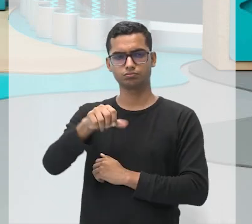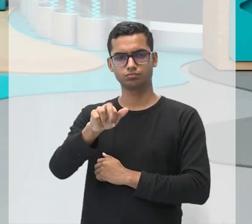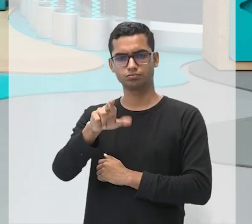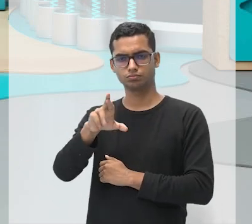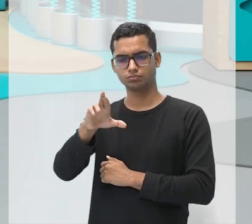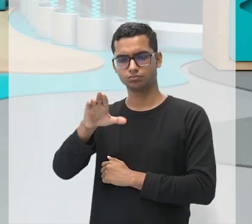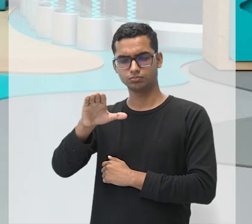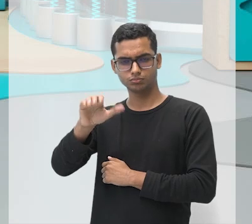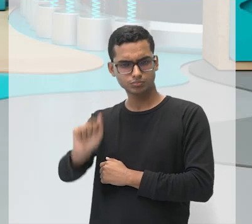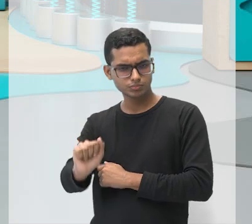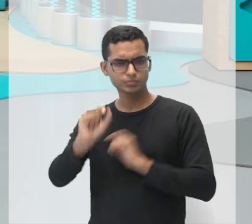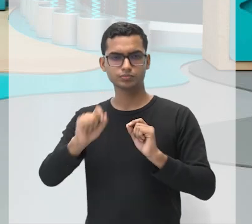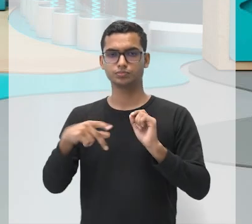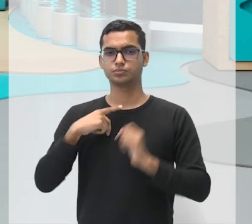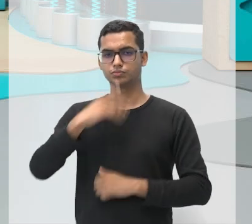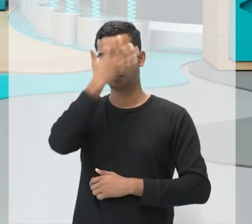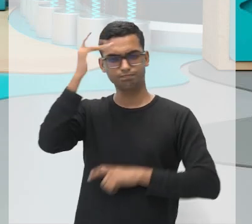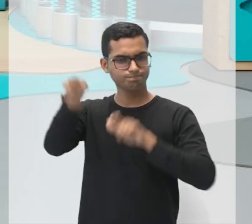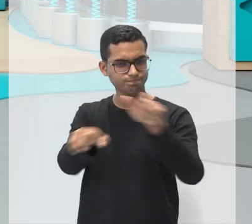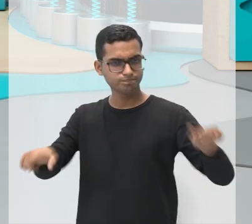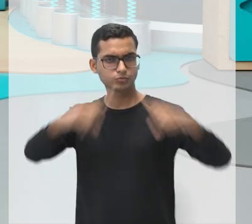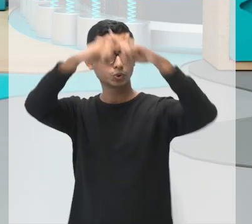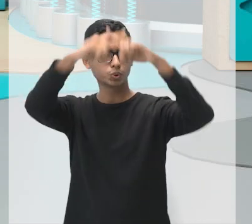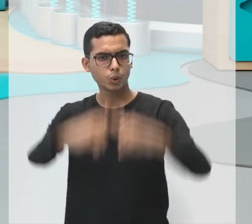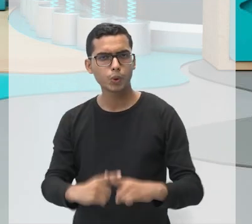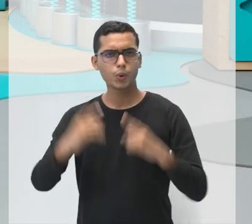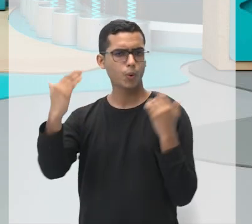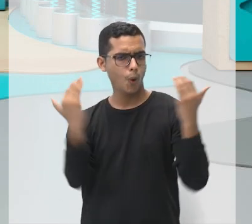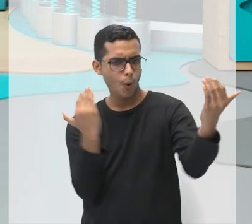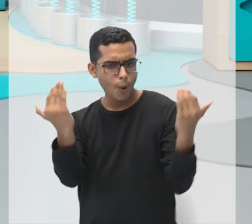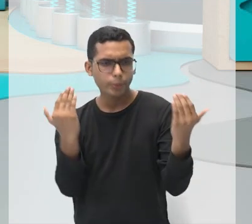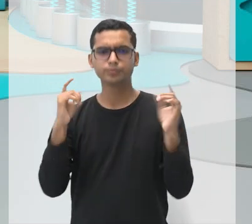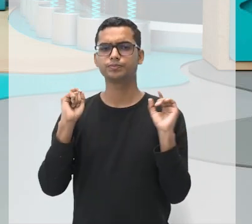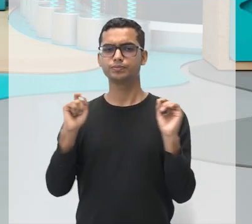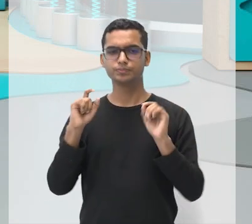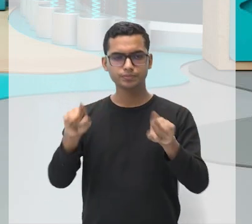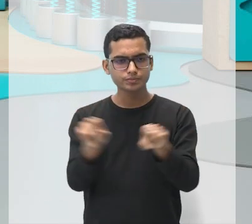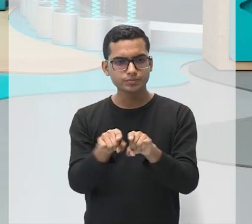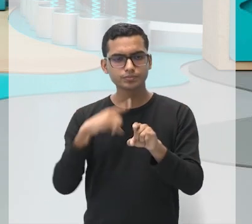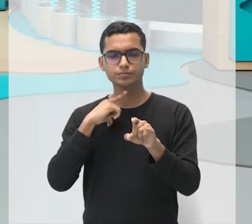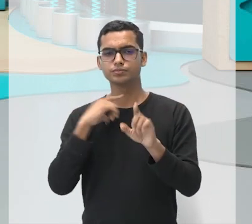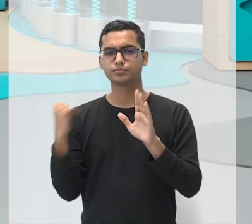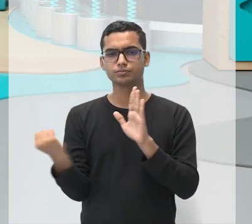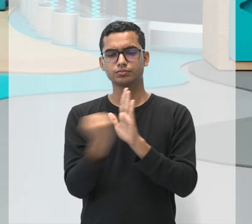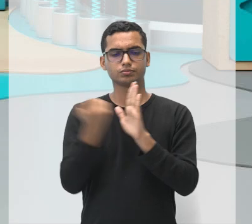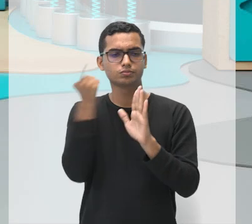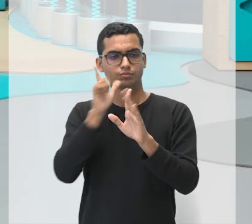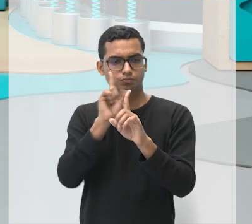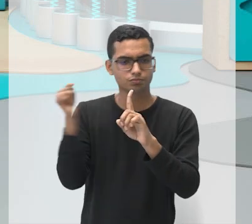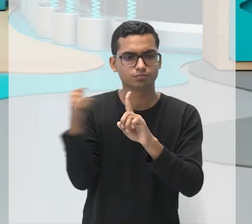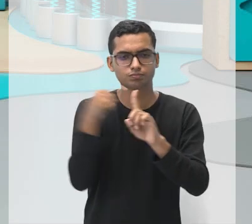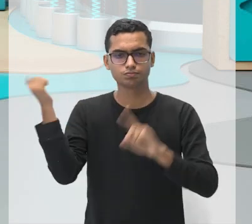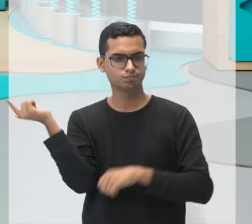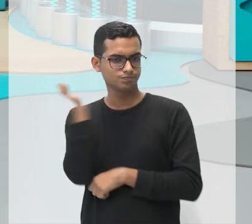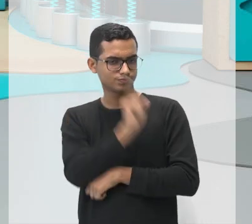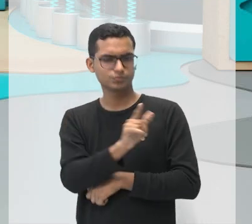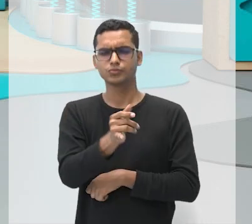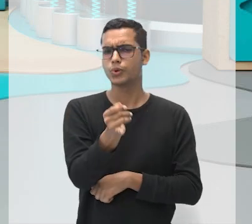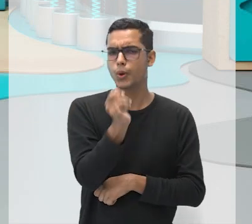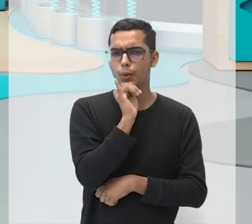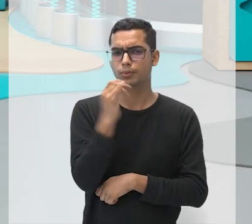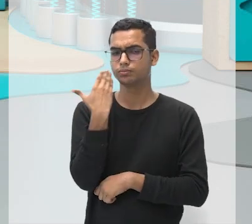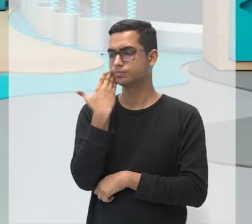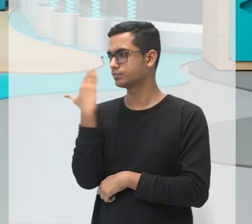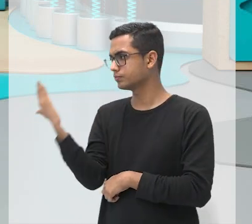são esportes em que os competidores comparam ali uma determinada marca alcançada. São exemplos